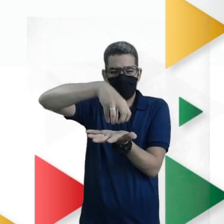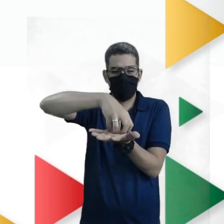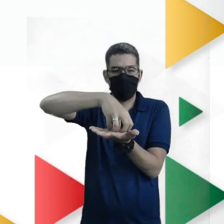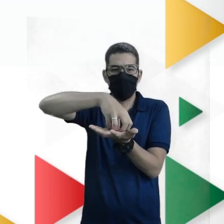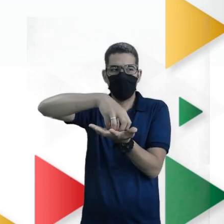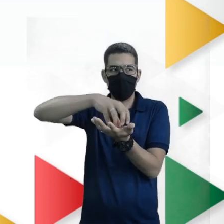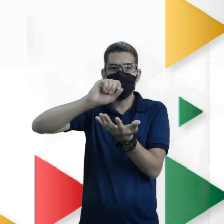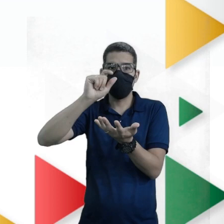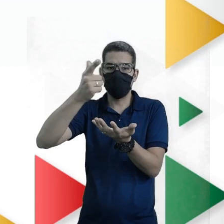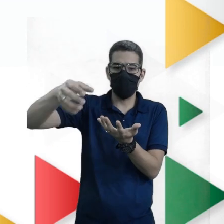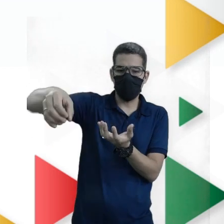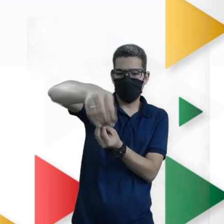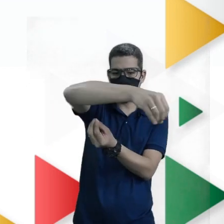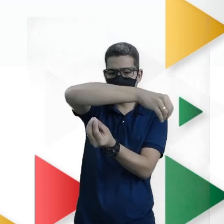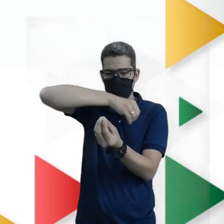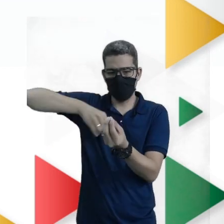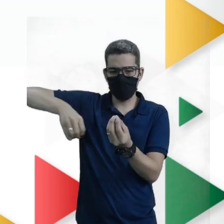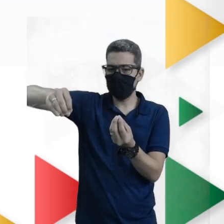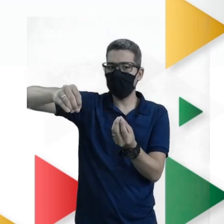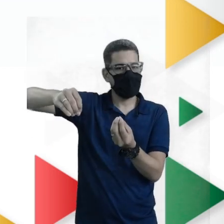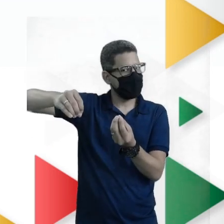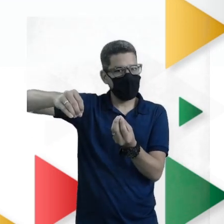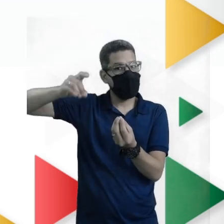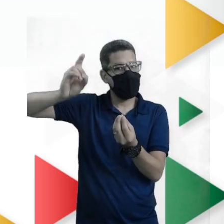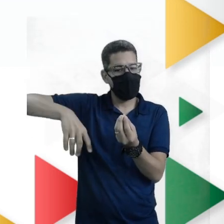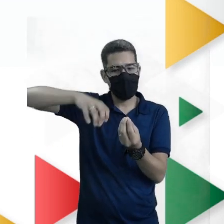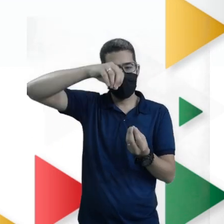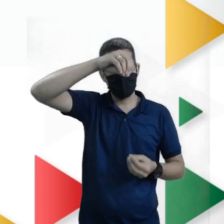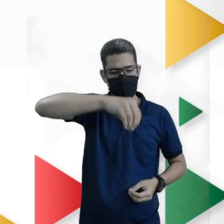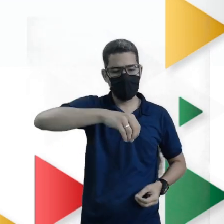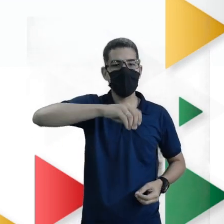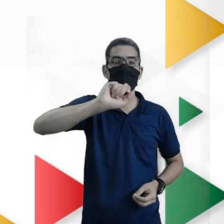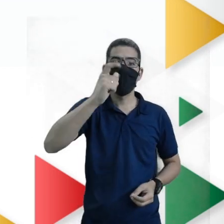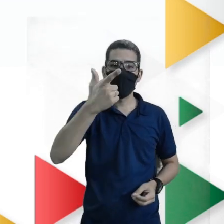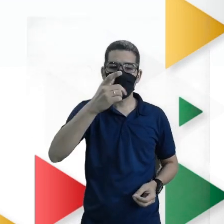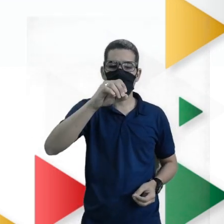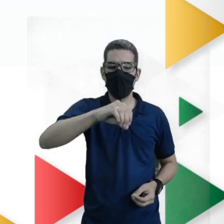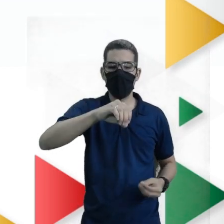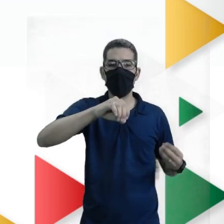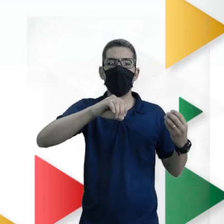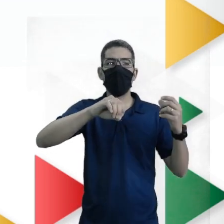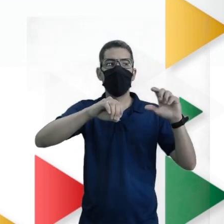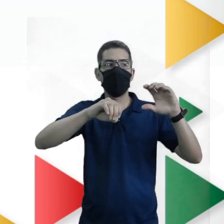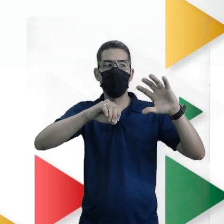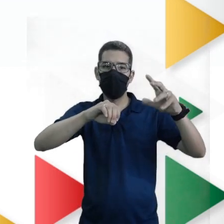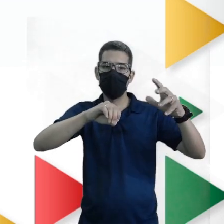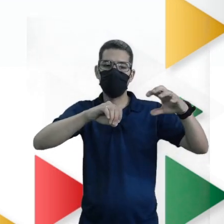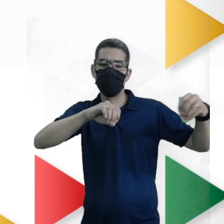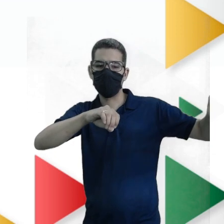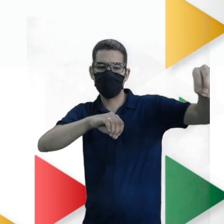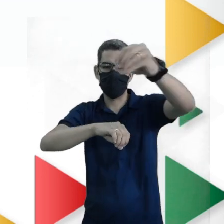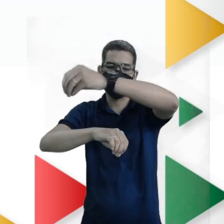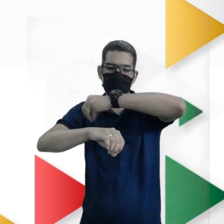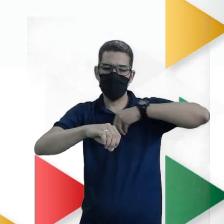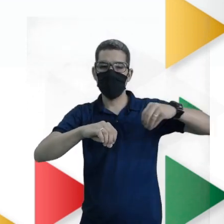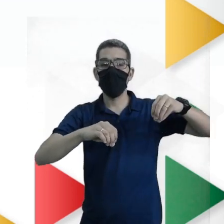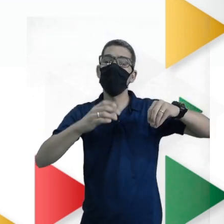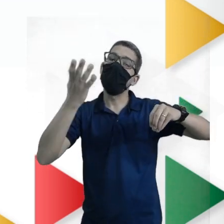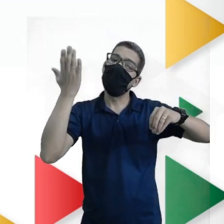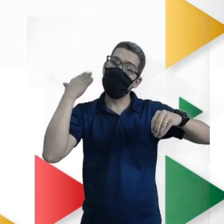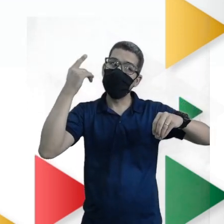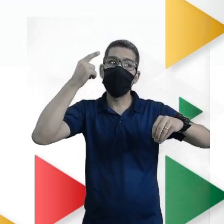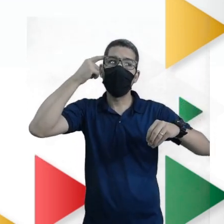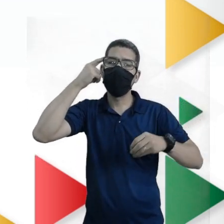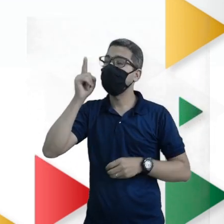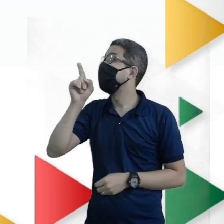gira em torno dela. É o contrário, tá bom? Você não está vendo nenhuma informação errônea, não. É que eles pensavam assim. Só que hoje